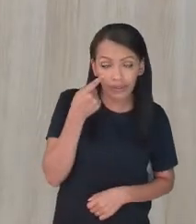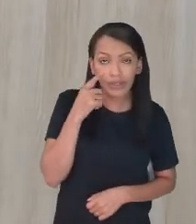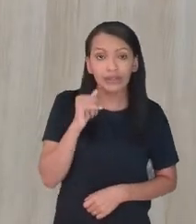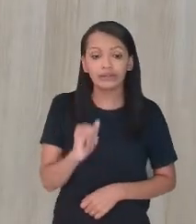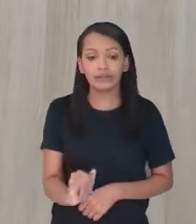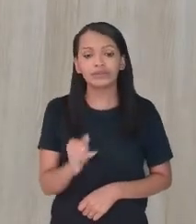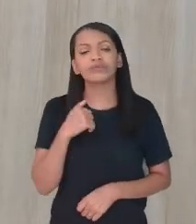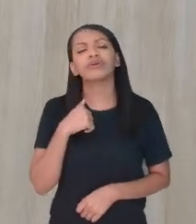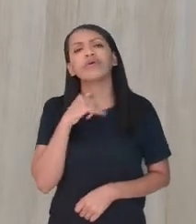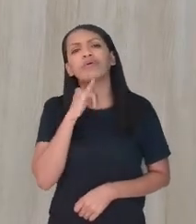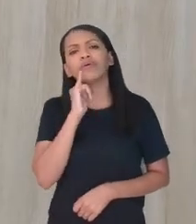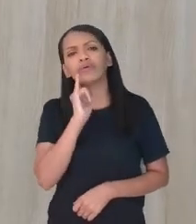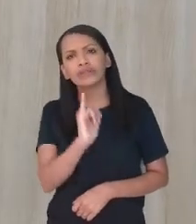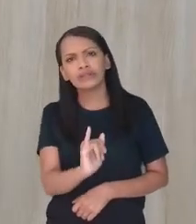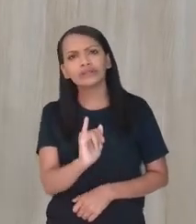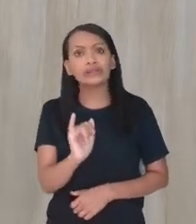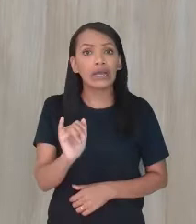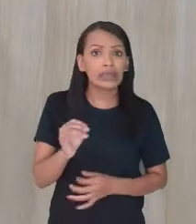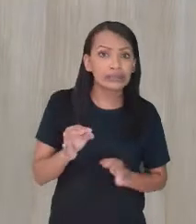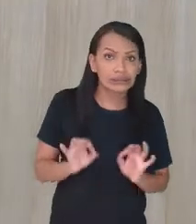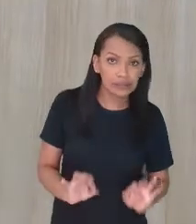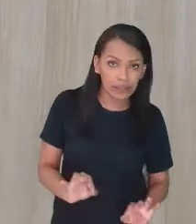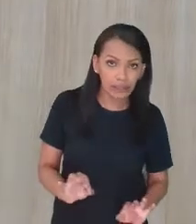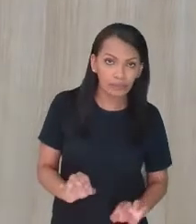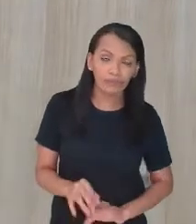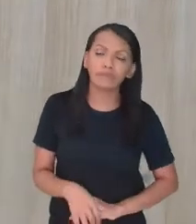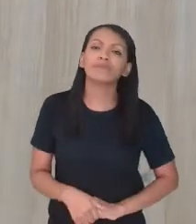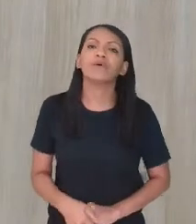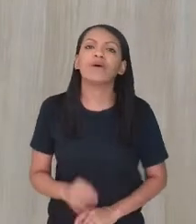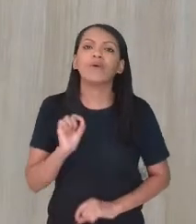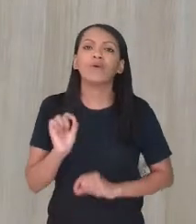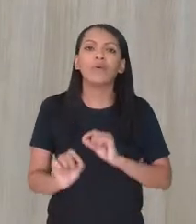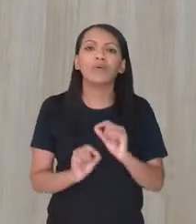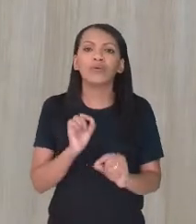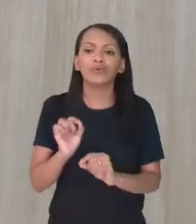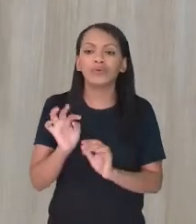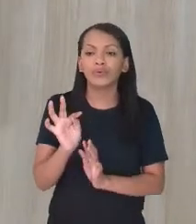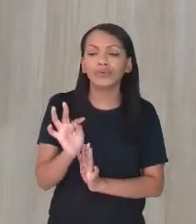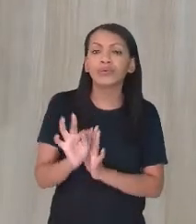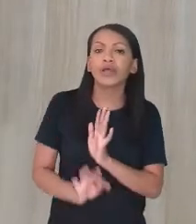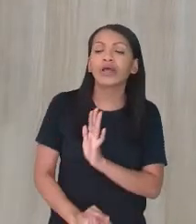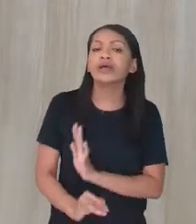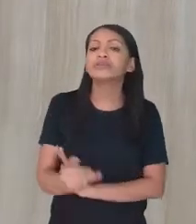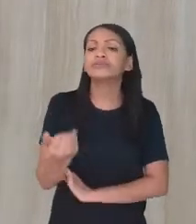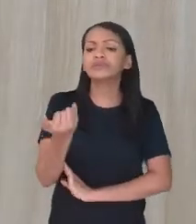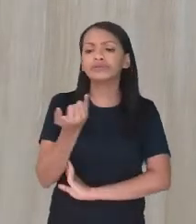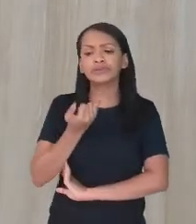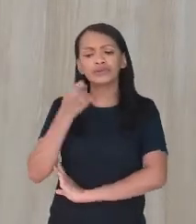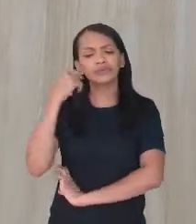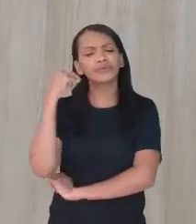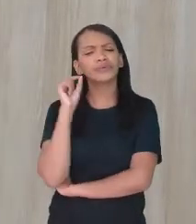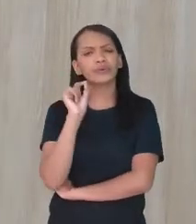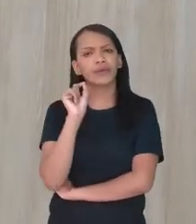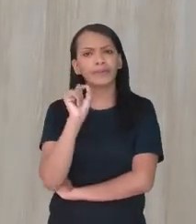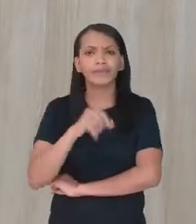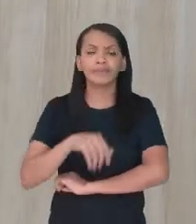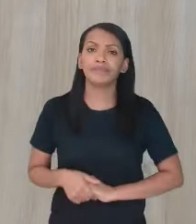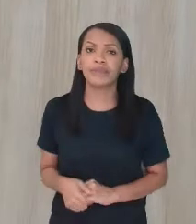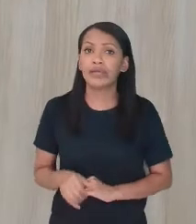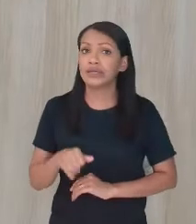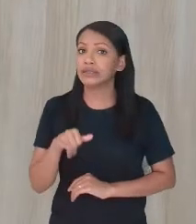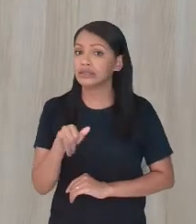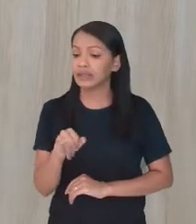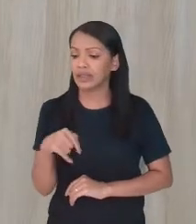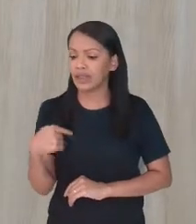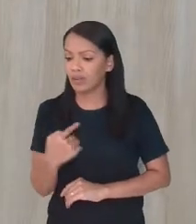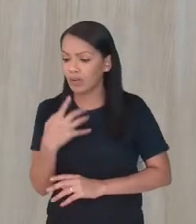que eu falei está correto, tá? Então, o que foi que o texto diz? O texto disse que se a gente somar